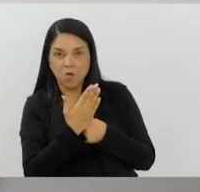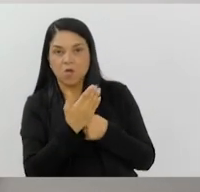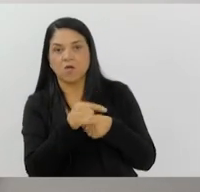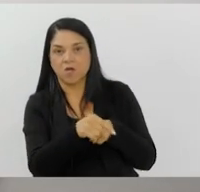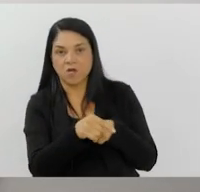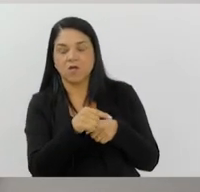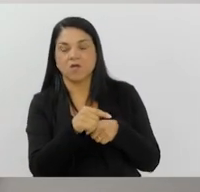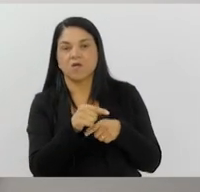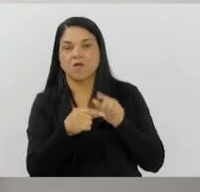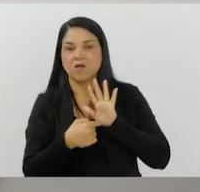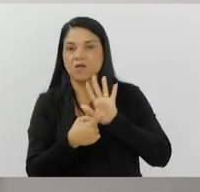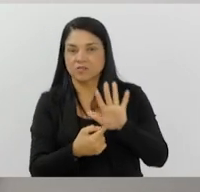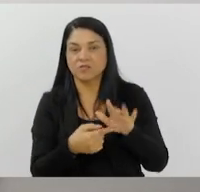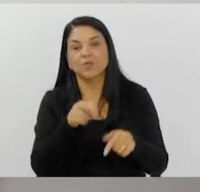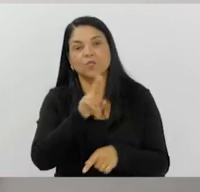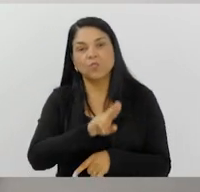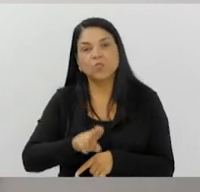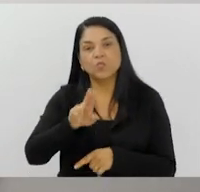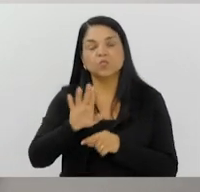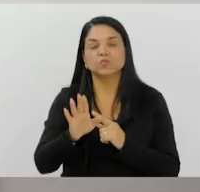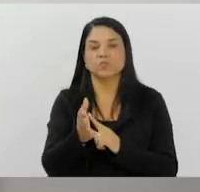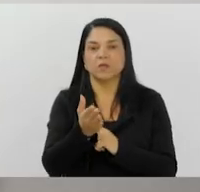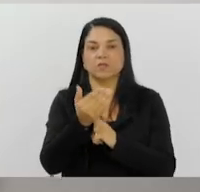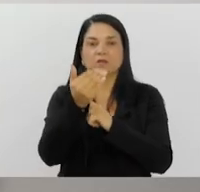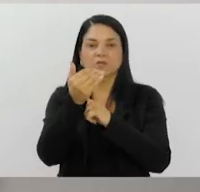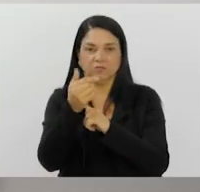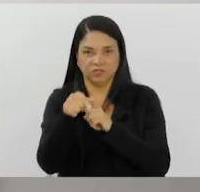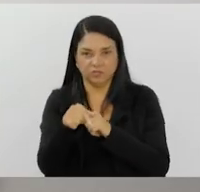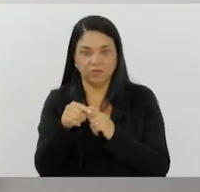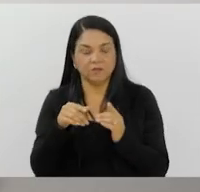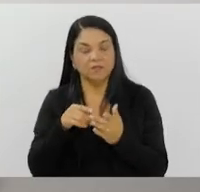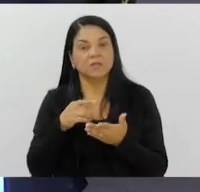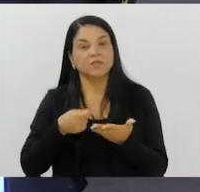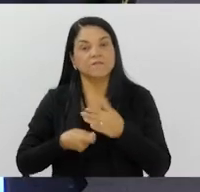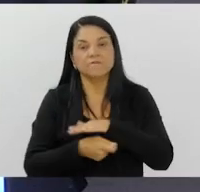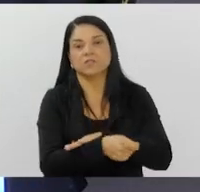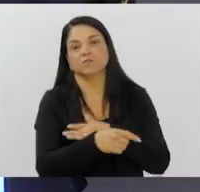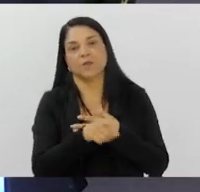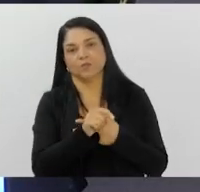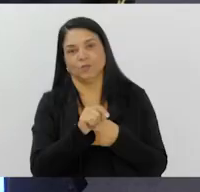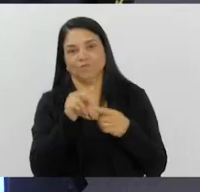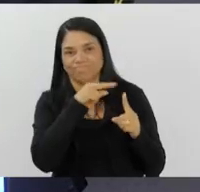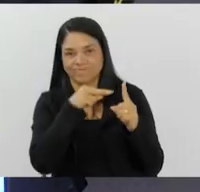eh dessas tecnologias visais o investimento é